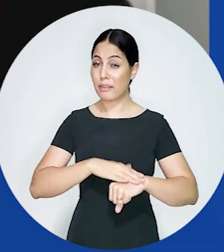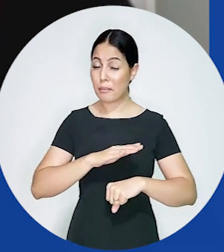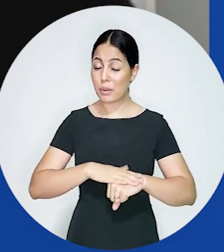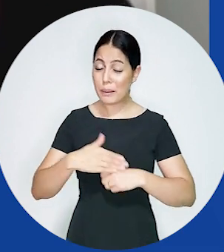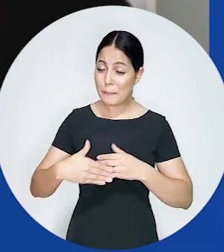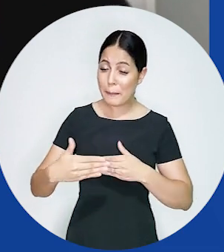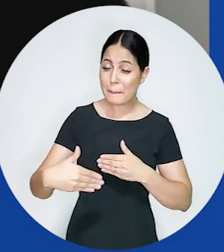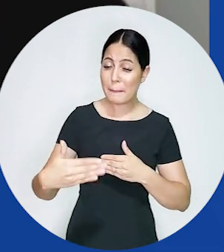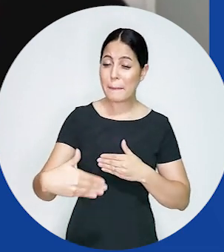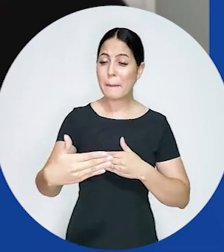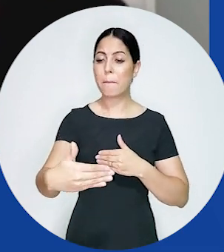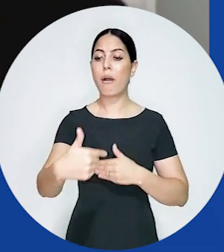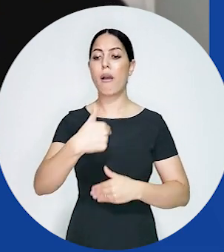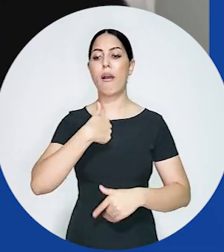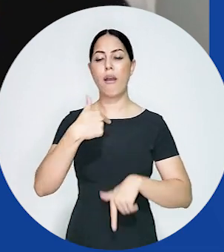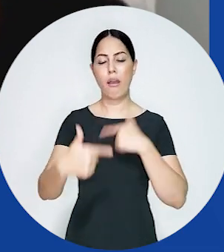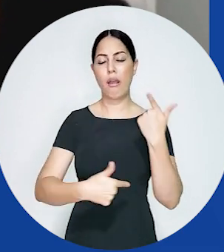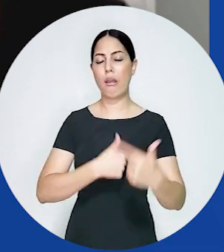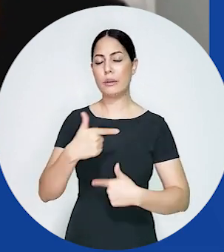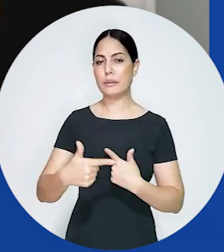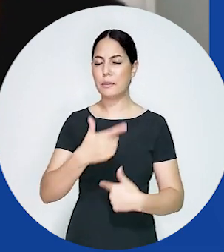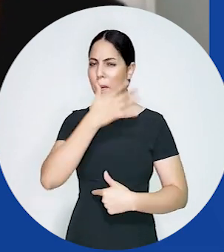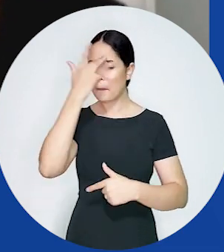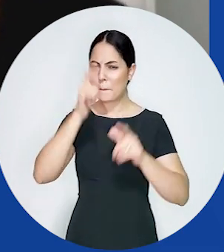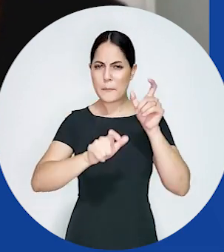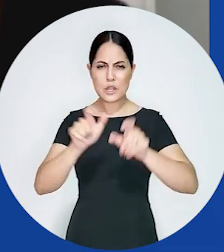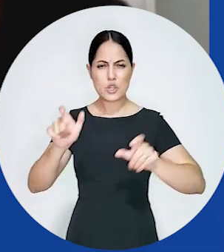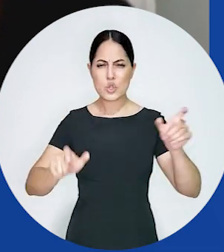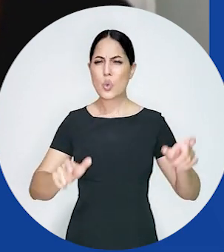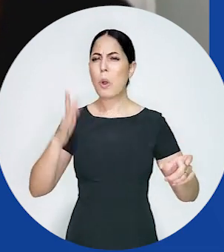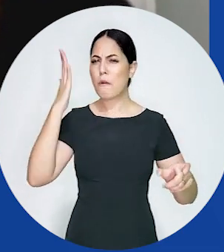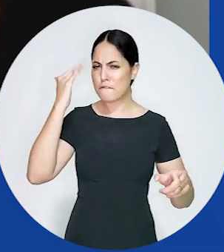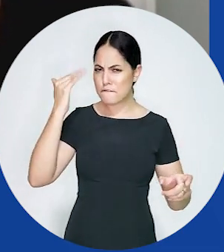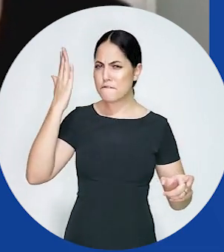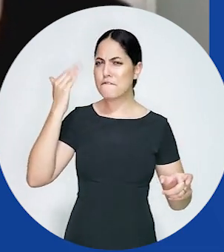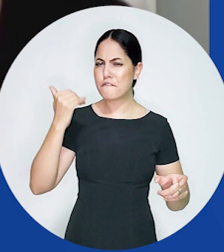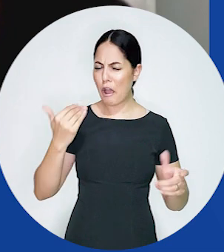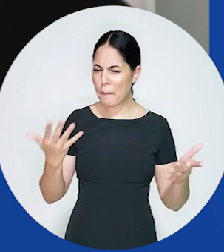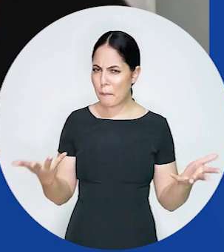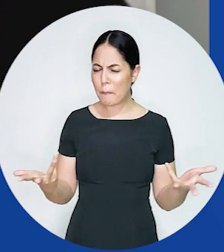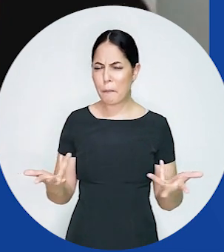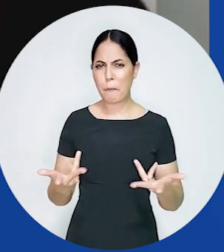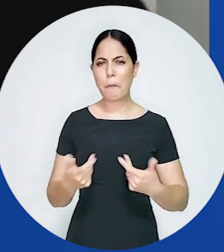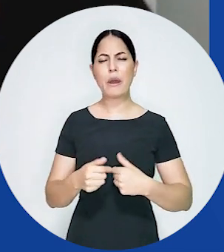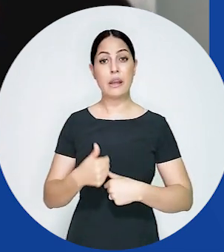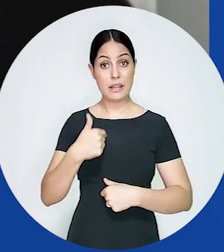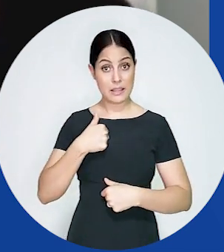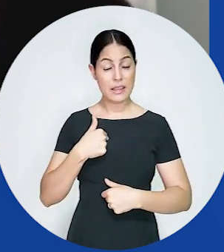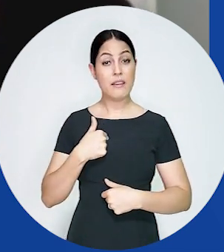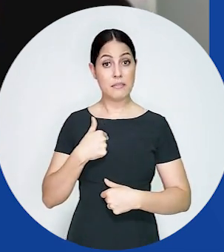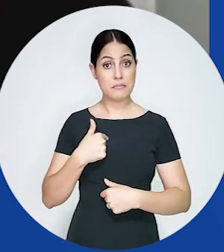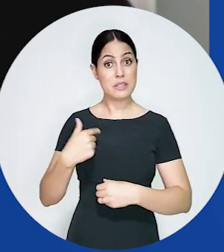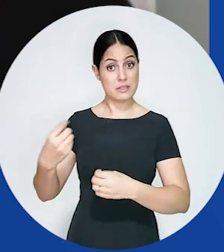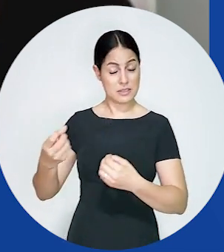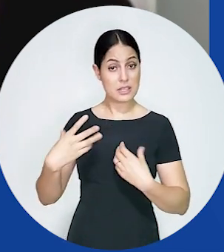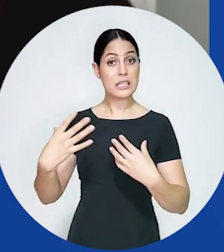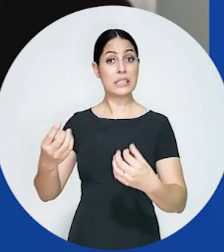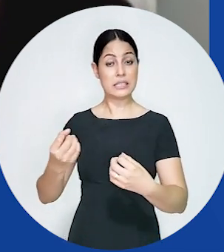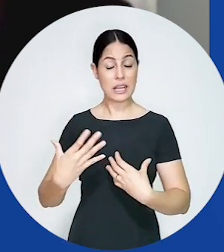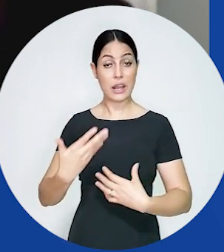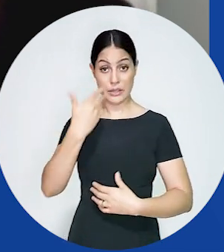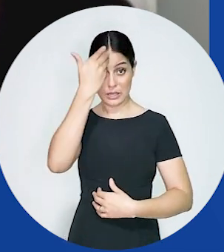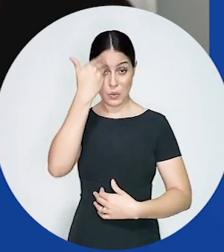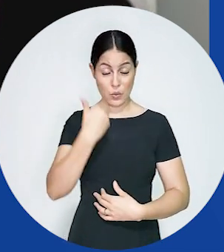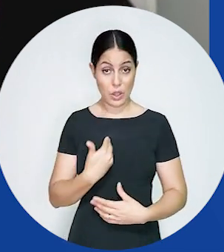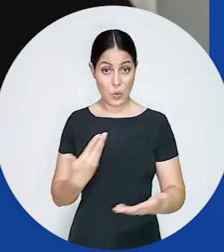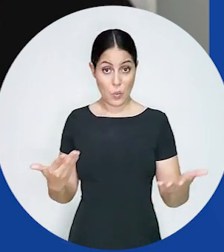tempo, tendo tido a honra, a possibilidade de trabalhar com grandes nomes que formaram, e, portanto,